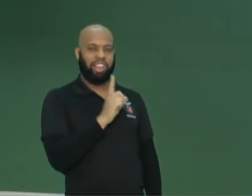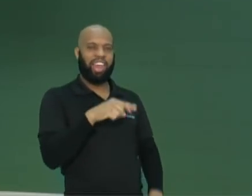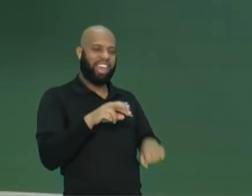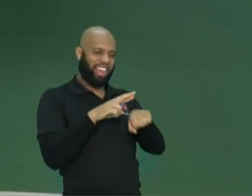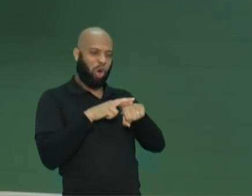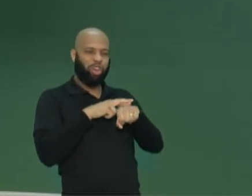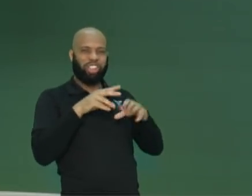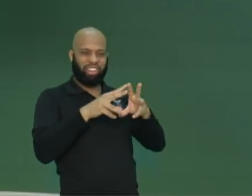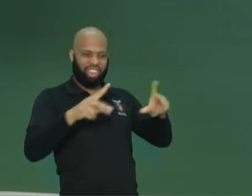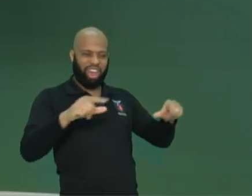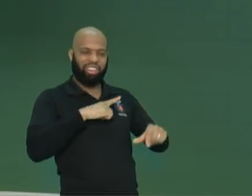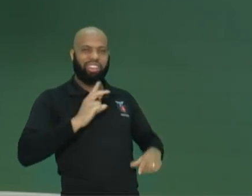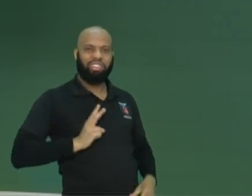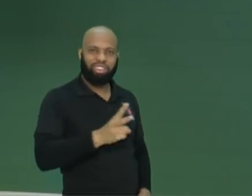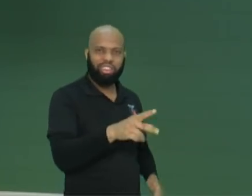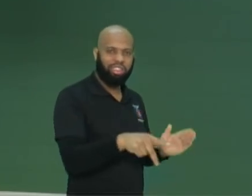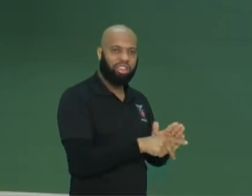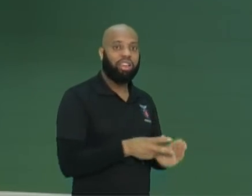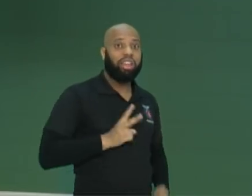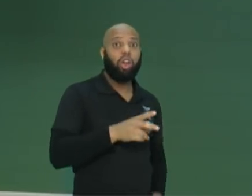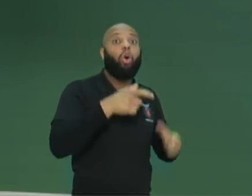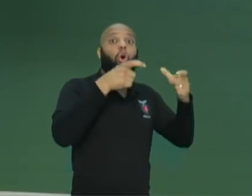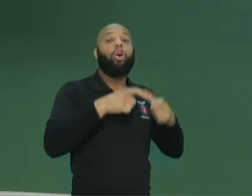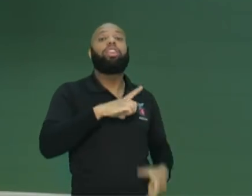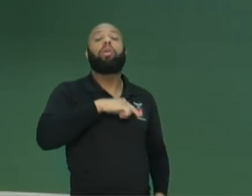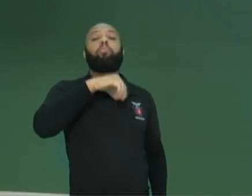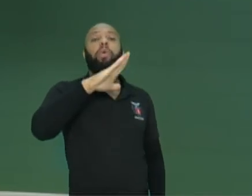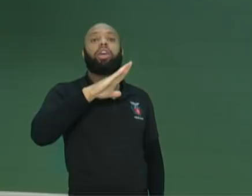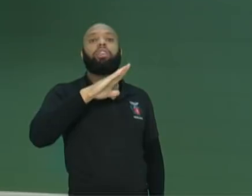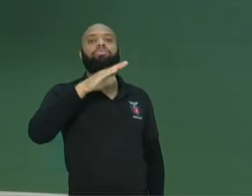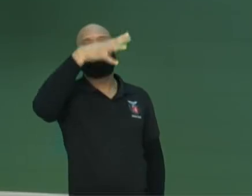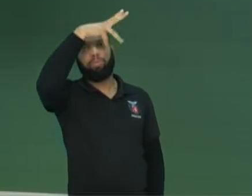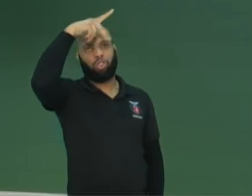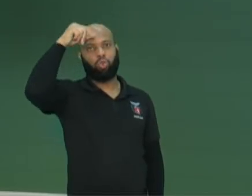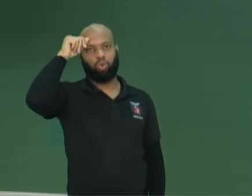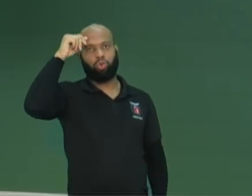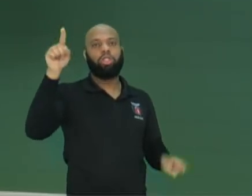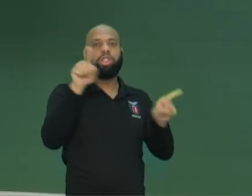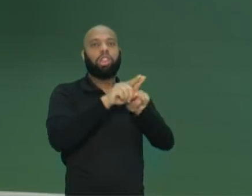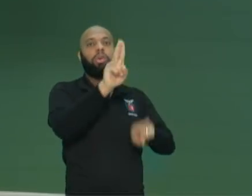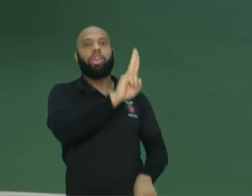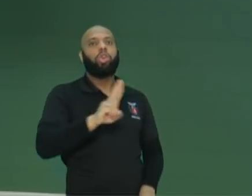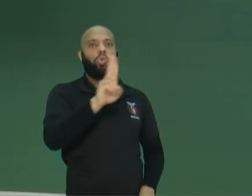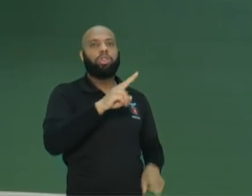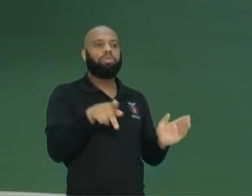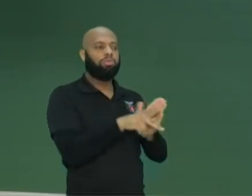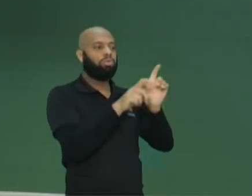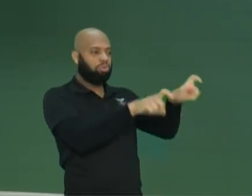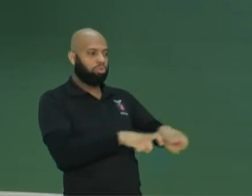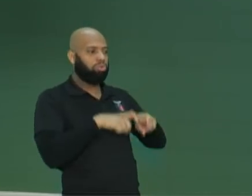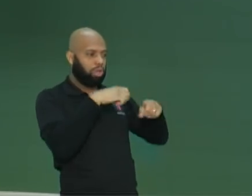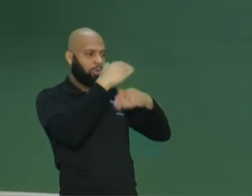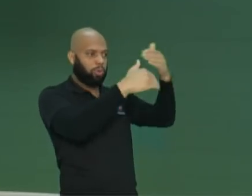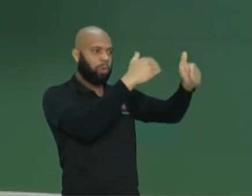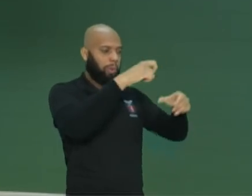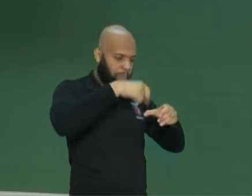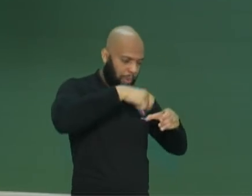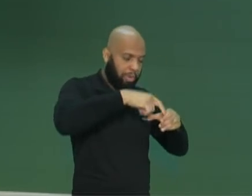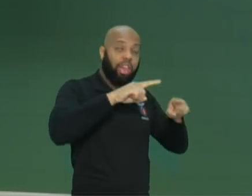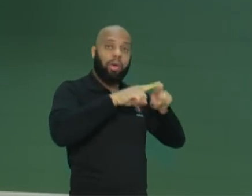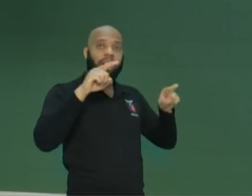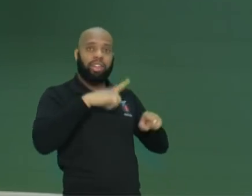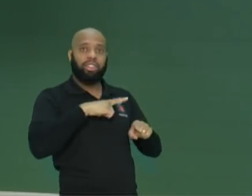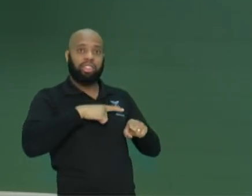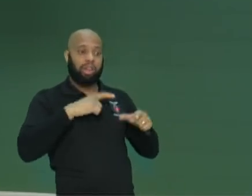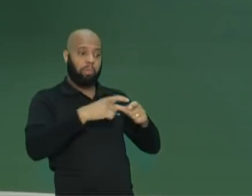que é muito comum em áreas ali do Mato Grosso e é bastante utilizado para o desenvolvimento da agricultura. Entretanto, boa